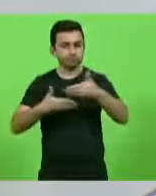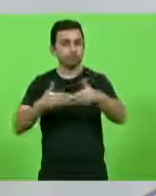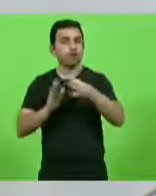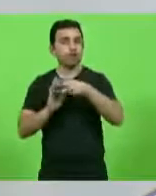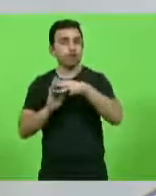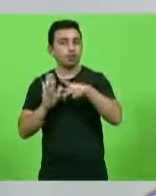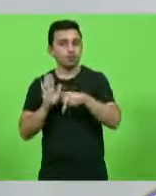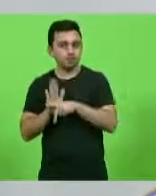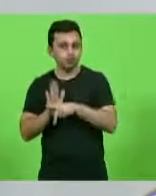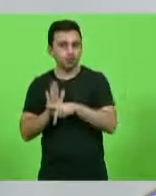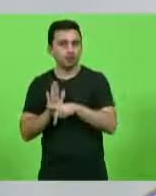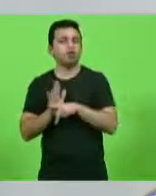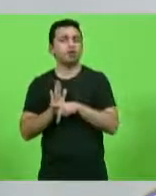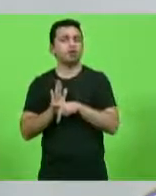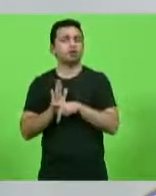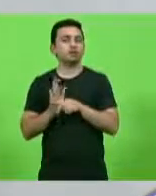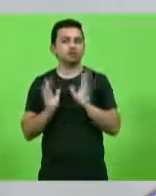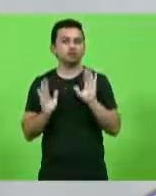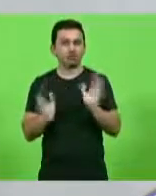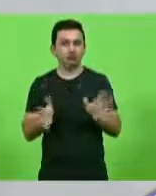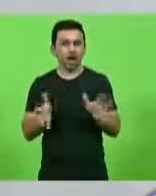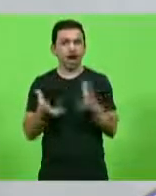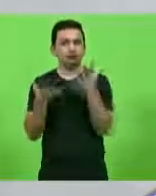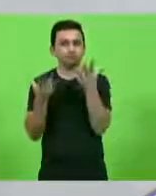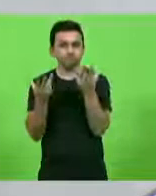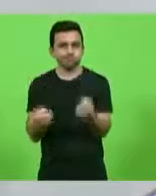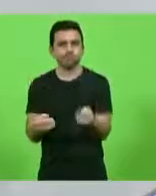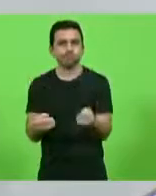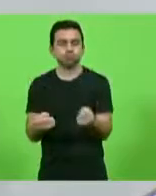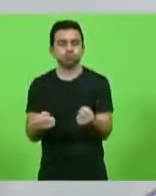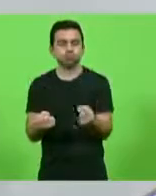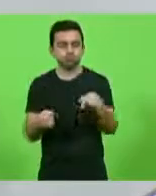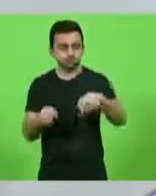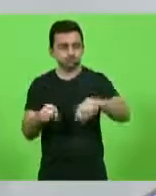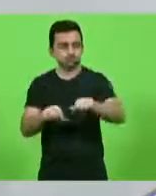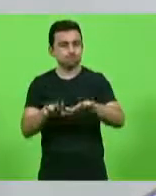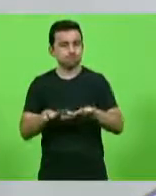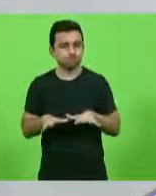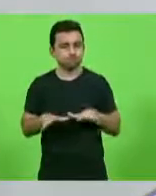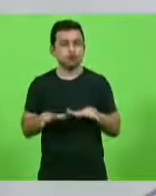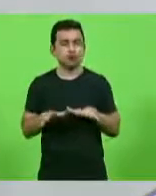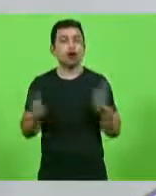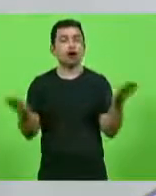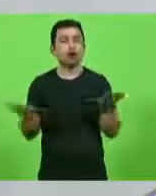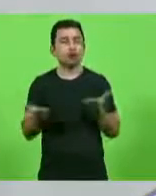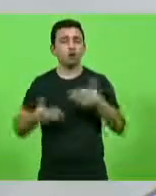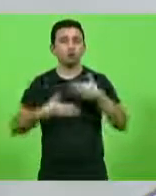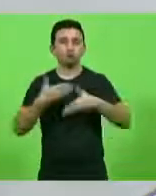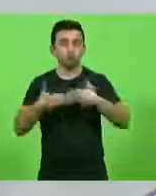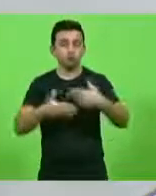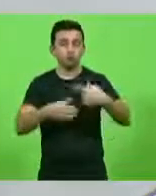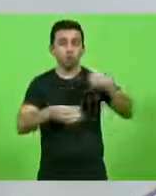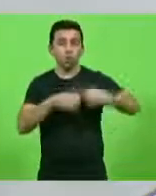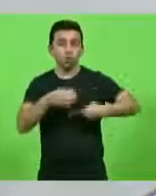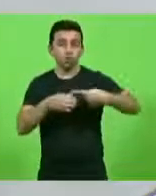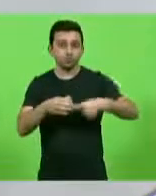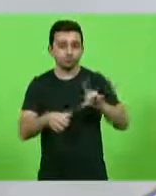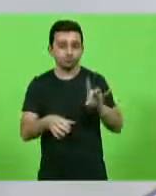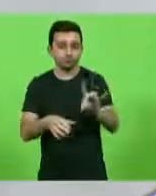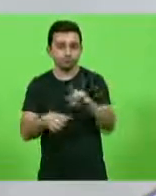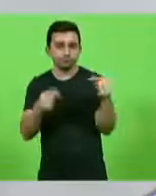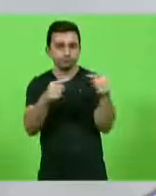do Estado, já teve a sua admissibilidade aqui no plenário e agora tramita nas comissões